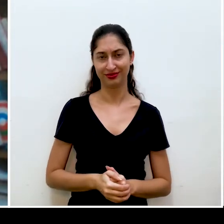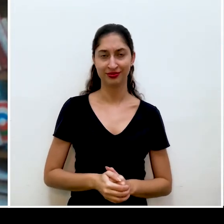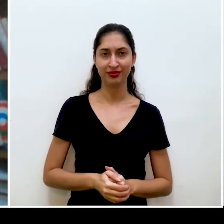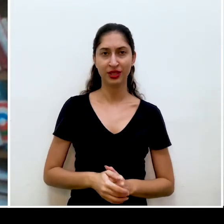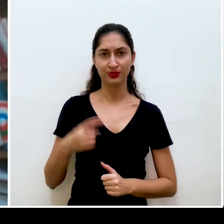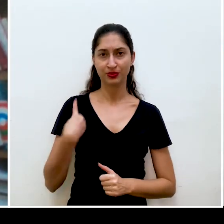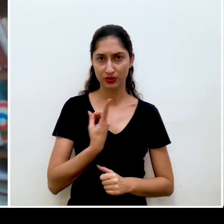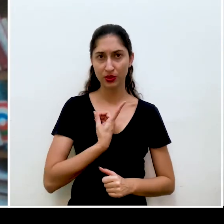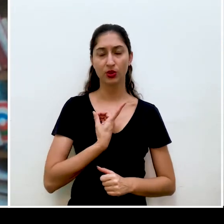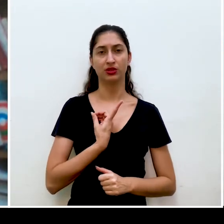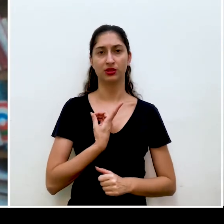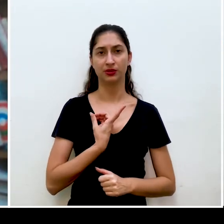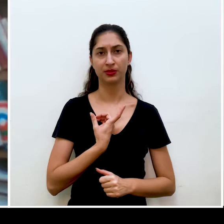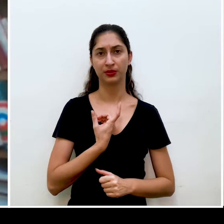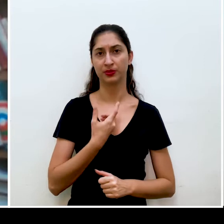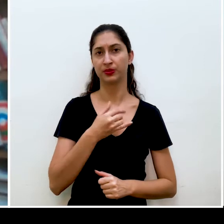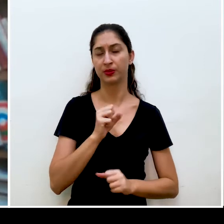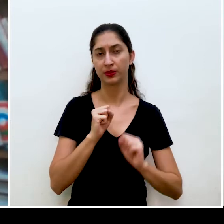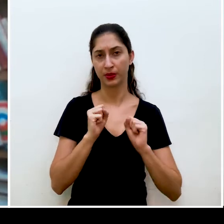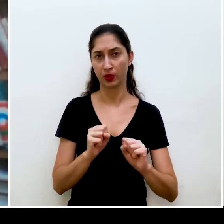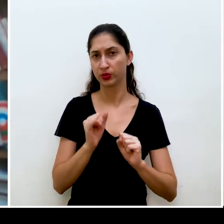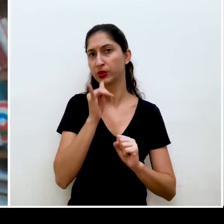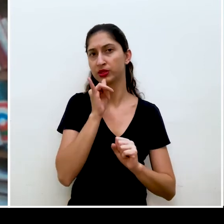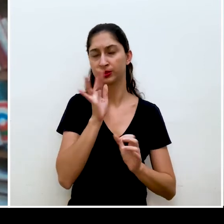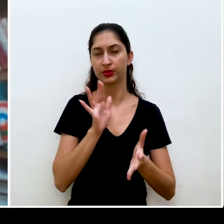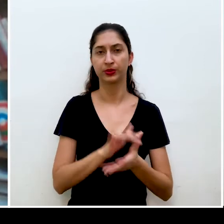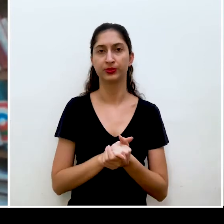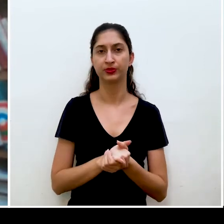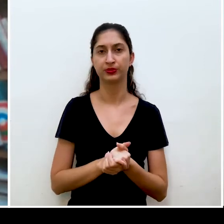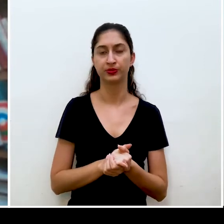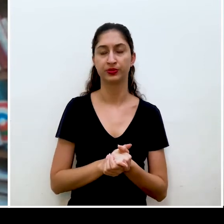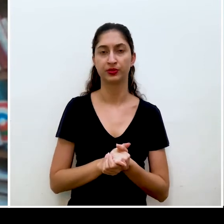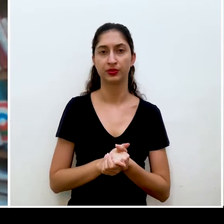Então, podemos até ser nós podemos ser vetor de como